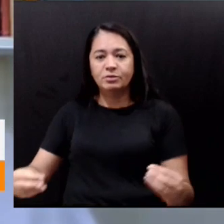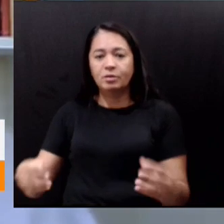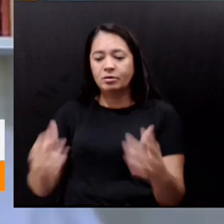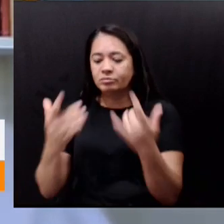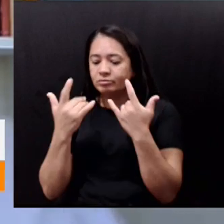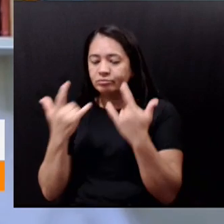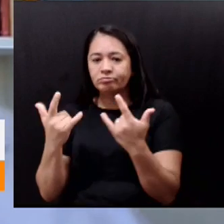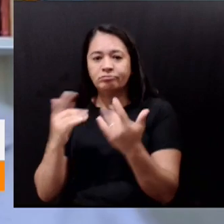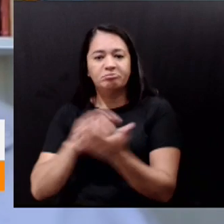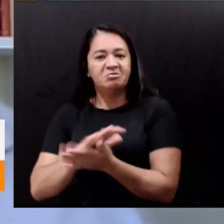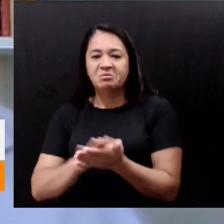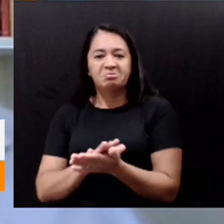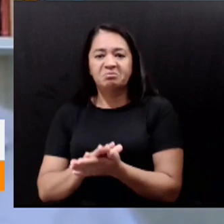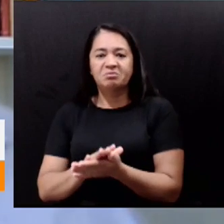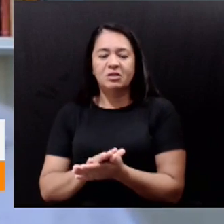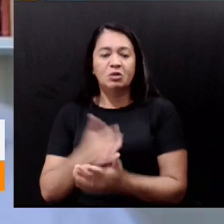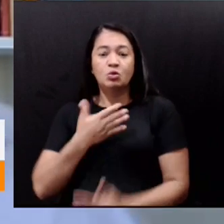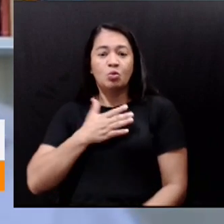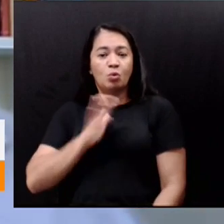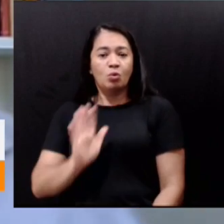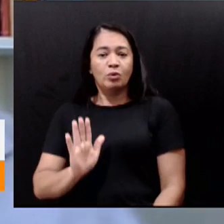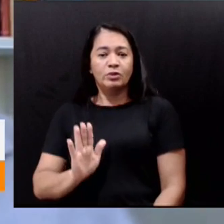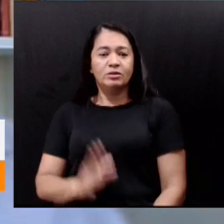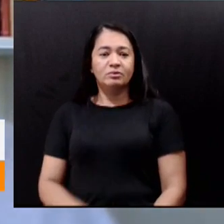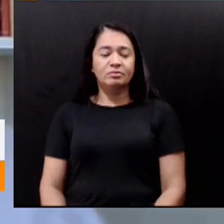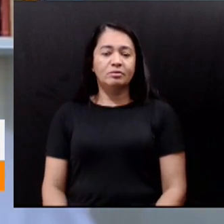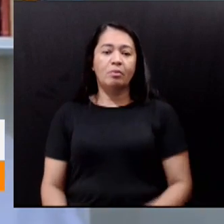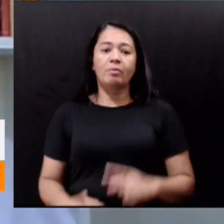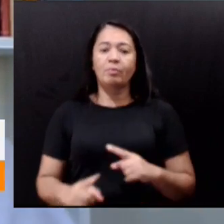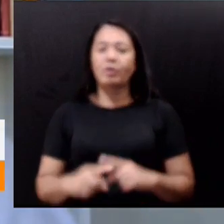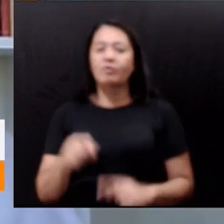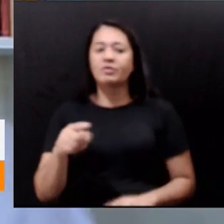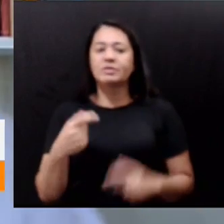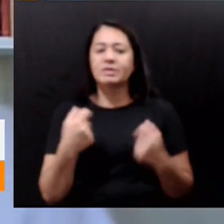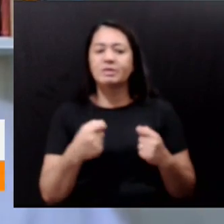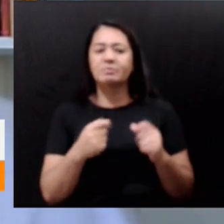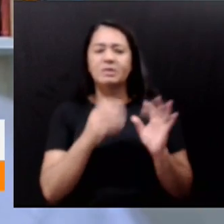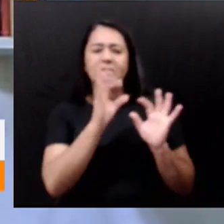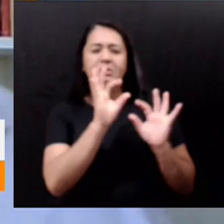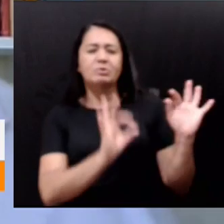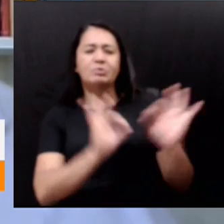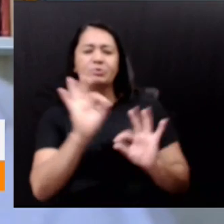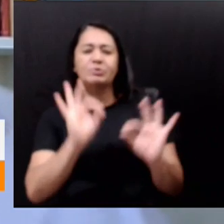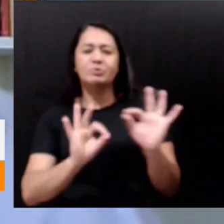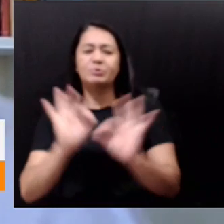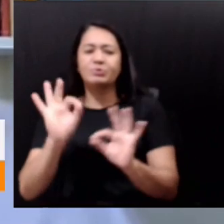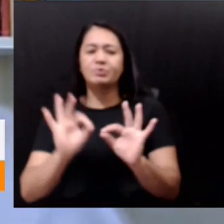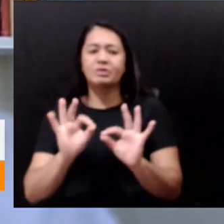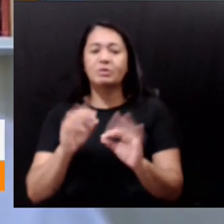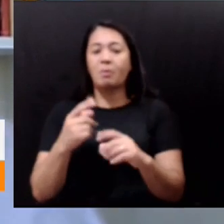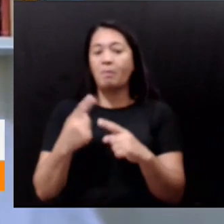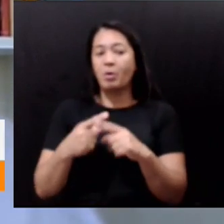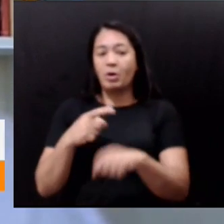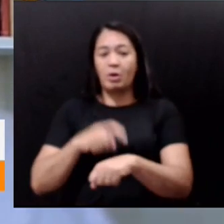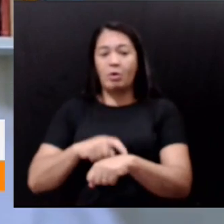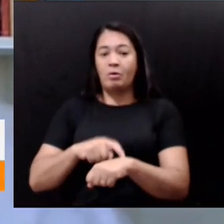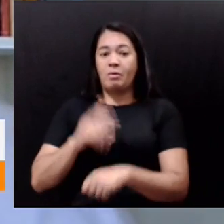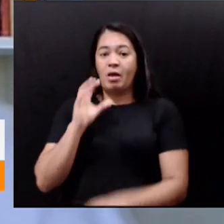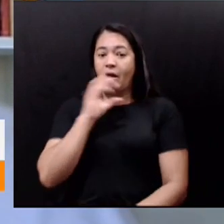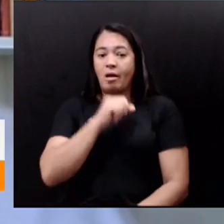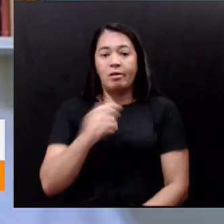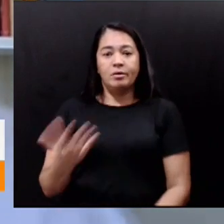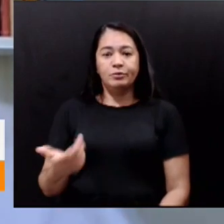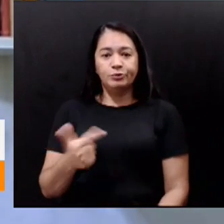mais atrativo, né? Porque você precisa de todo um planejamento, já que o tempo é curto. Uma vez que o tempo é curto, você precisa